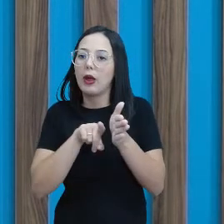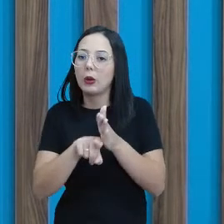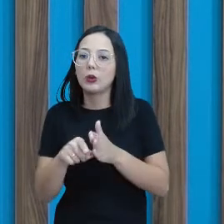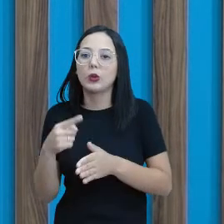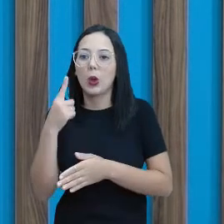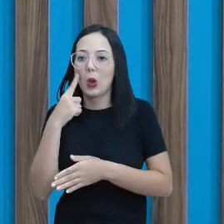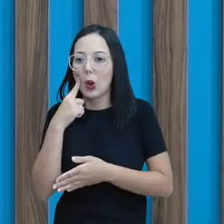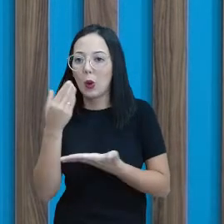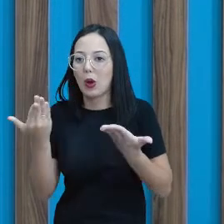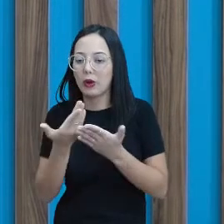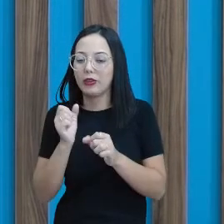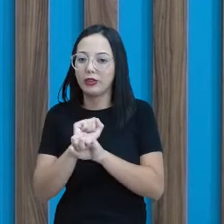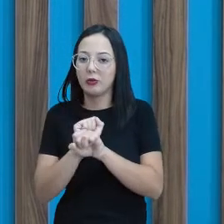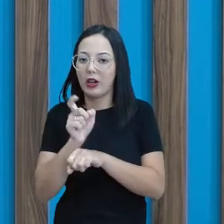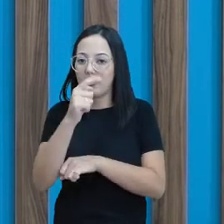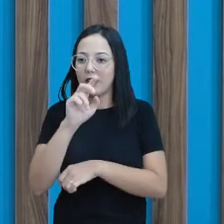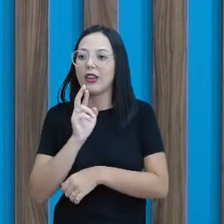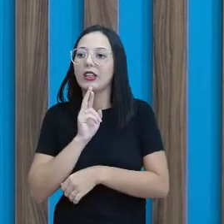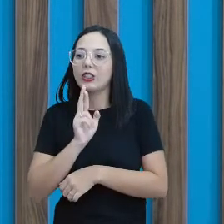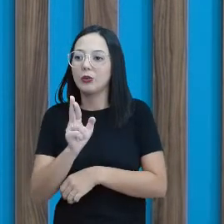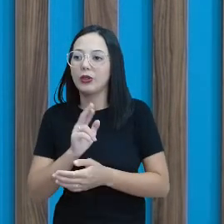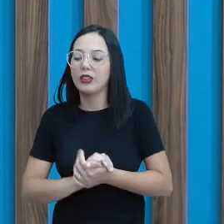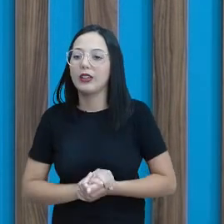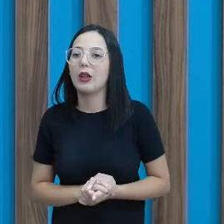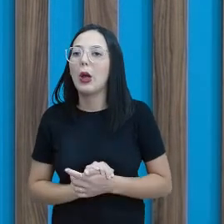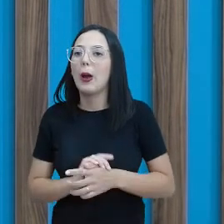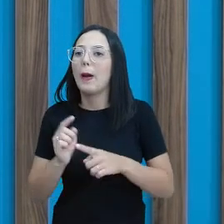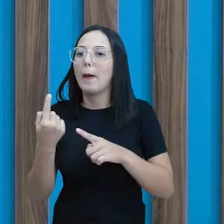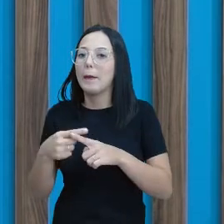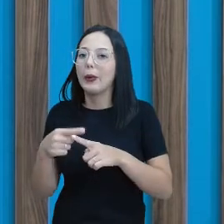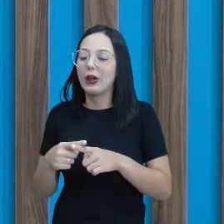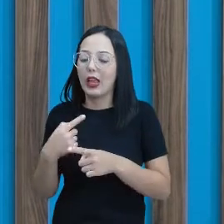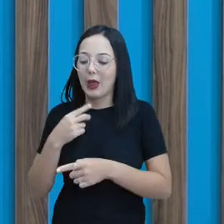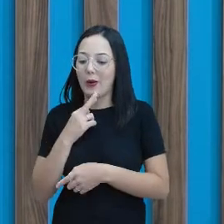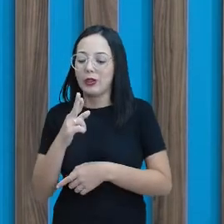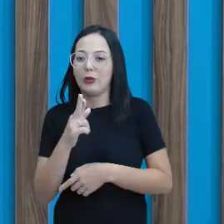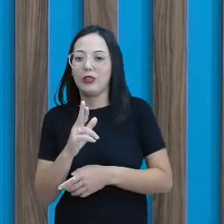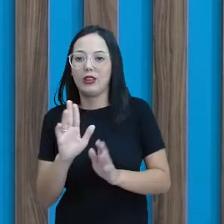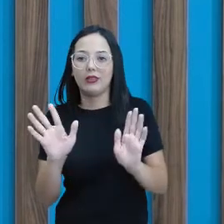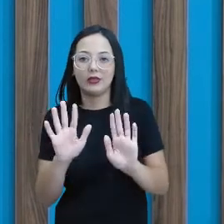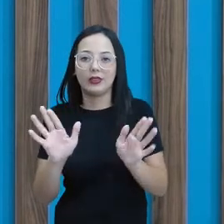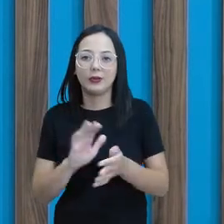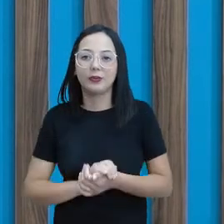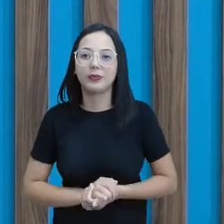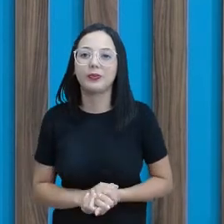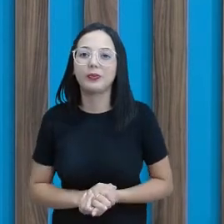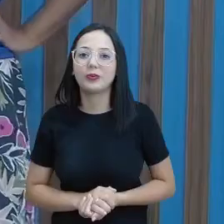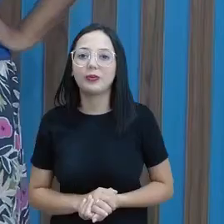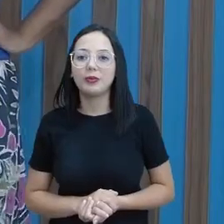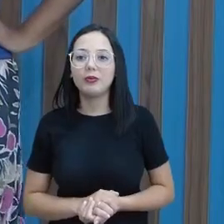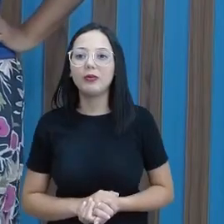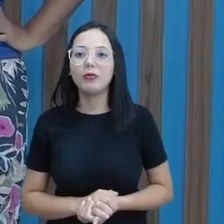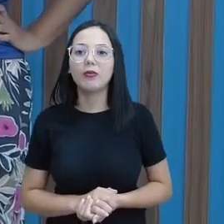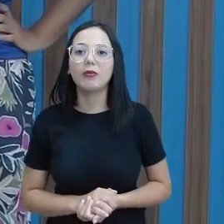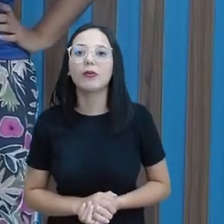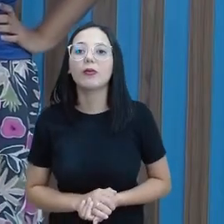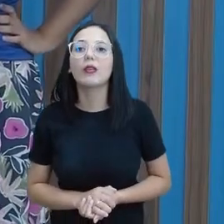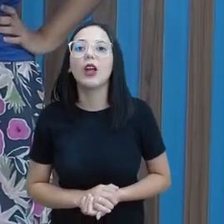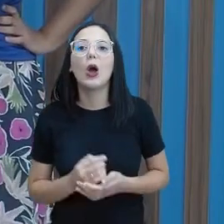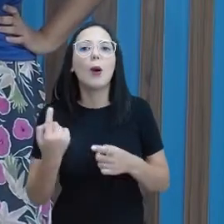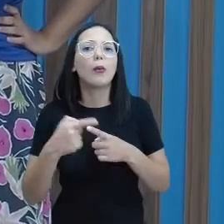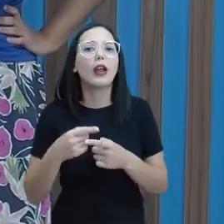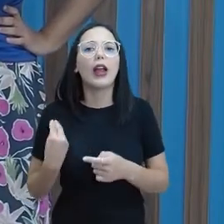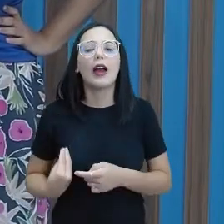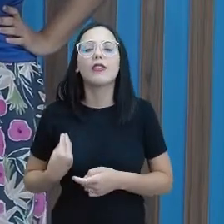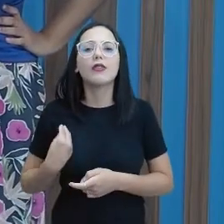professora, eu vou deixar para o público de casa responder, porque eu não quero dar a resposta de mão beijada. Correta. Porque a vida é assim,